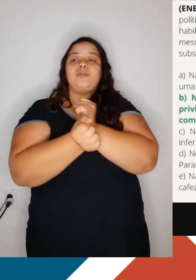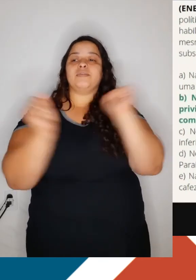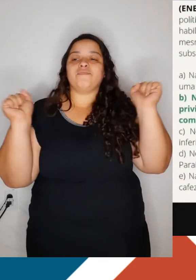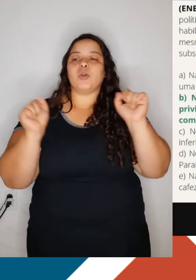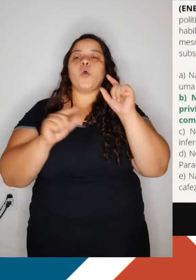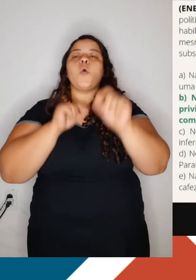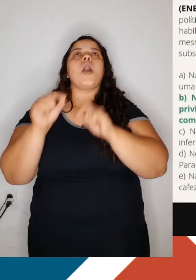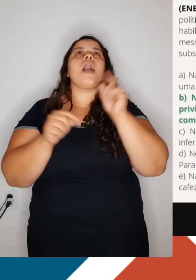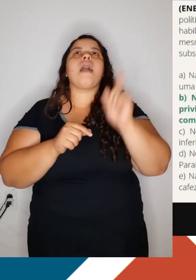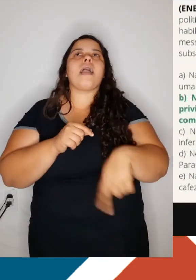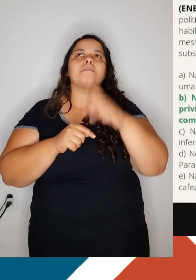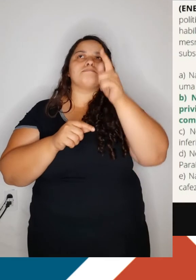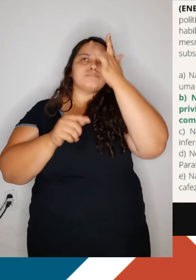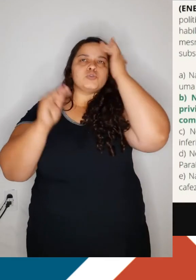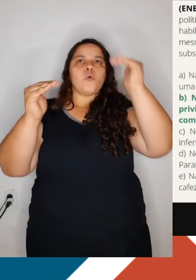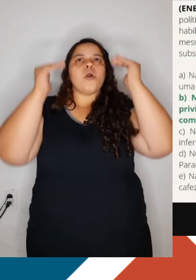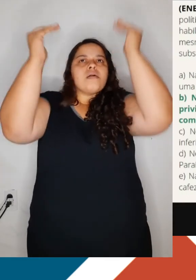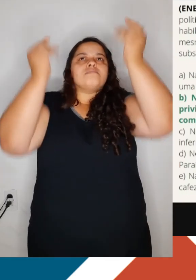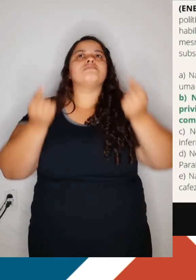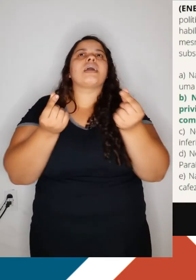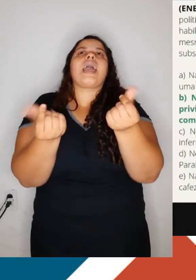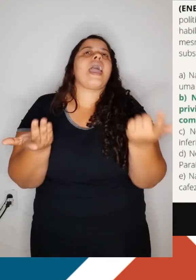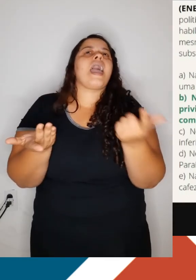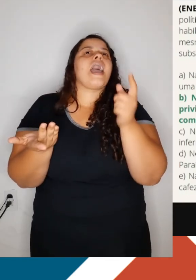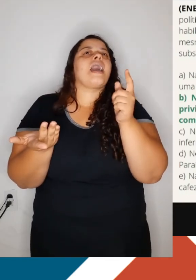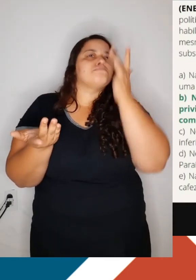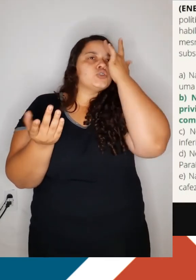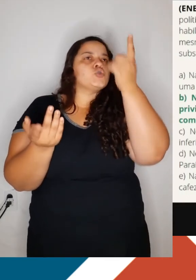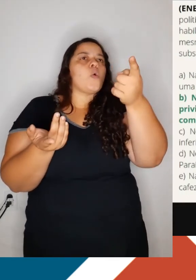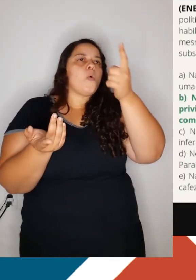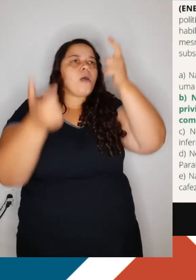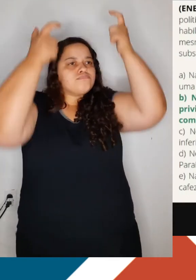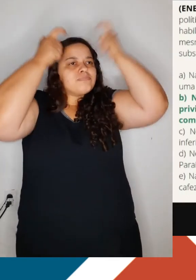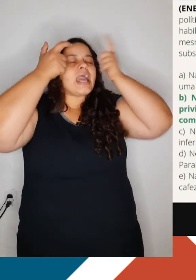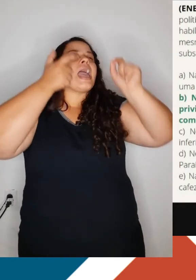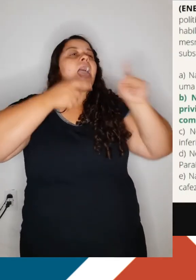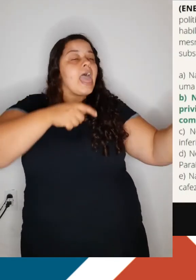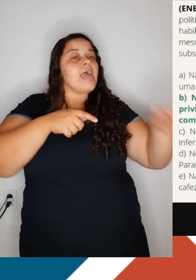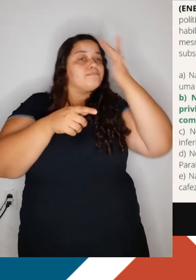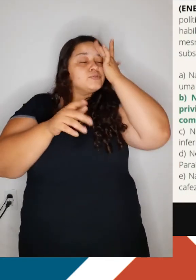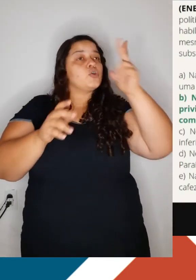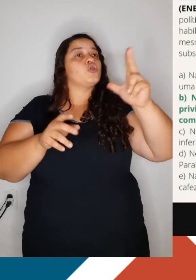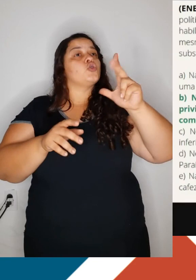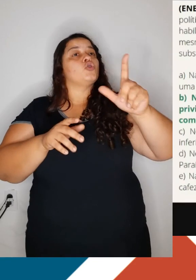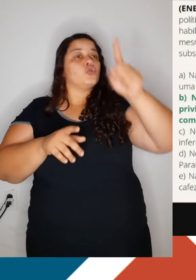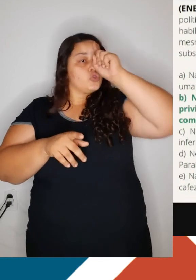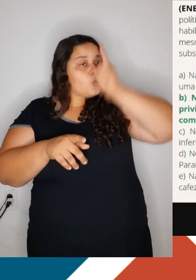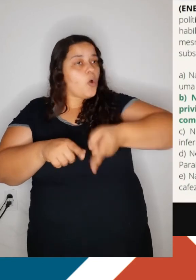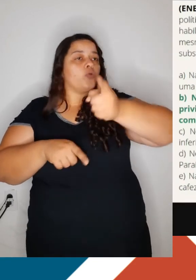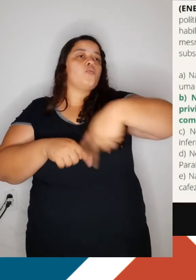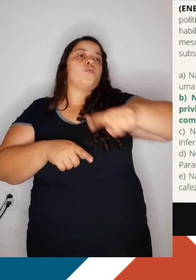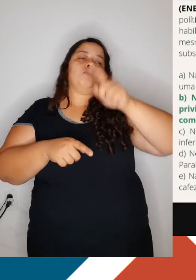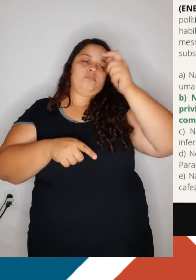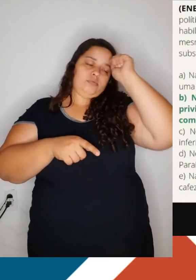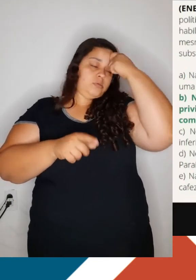ela representa quem eram esses membros da aristocracia tradicional? Eram esses proprietários de terras e de café e de escravizados